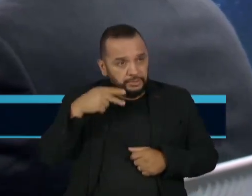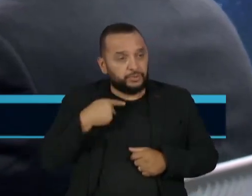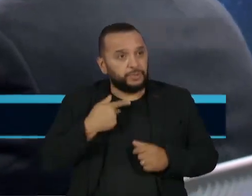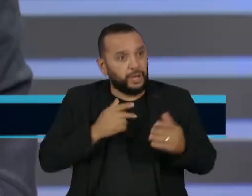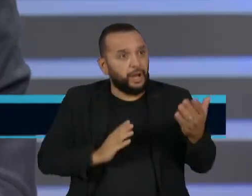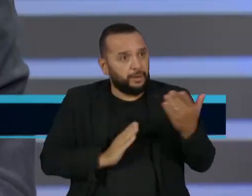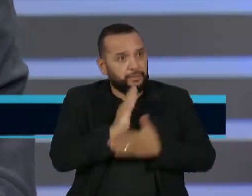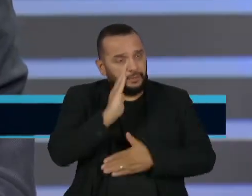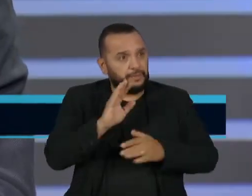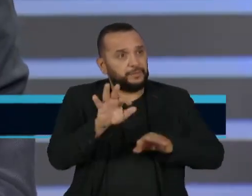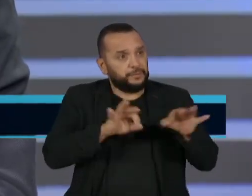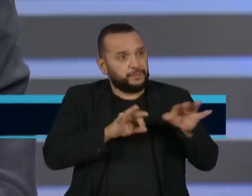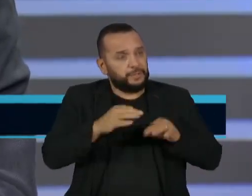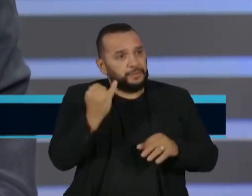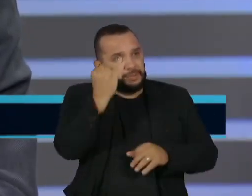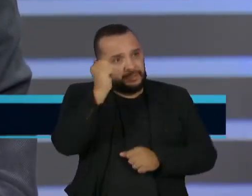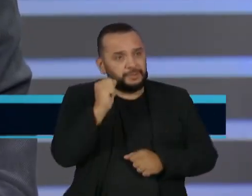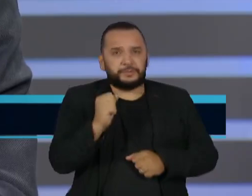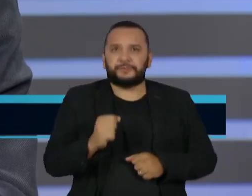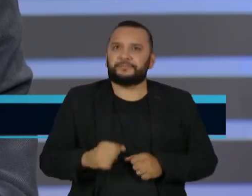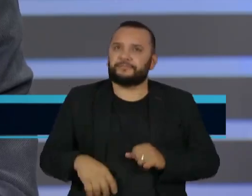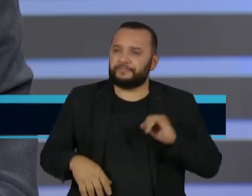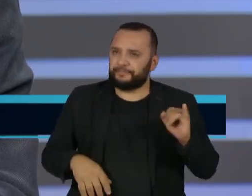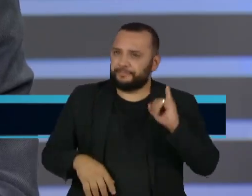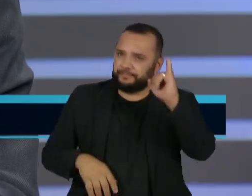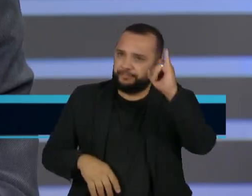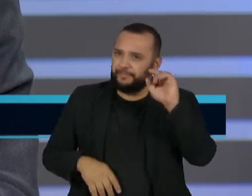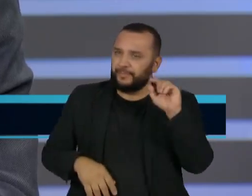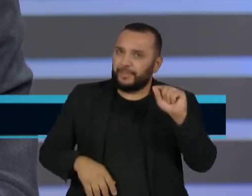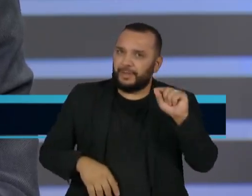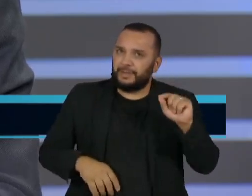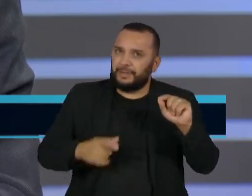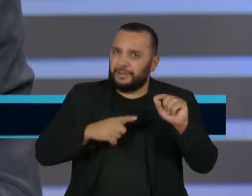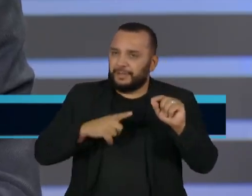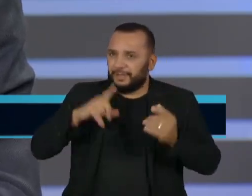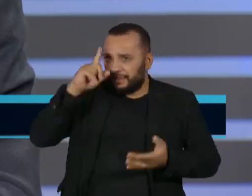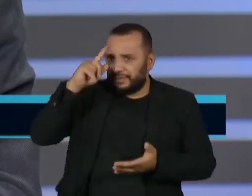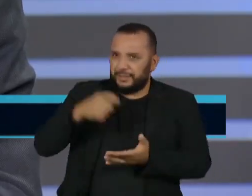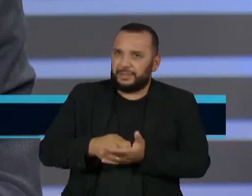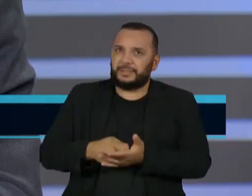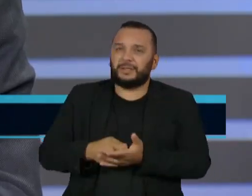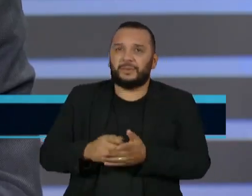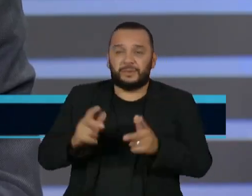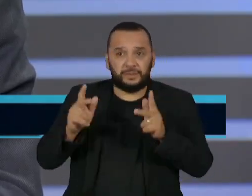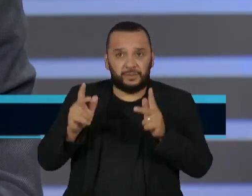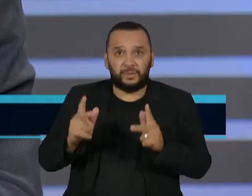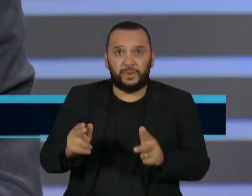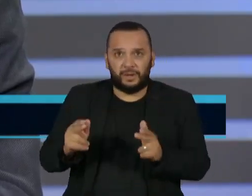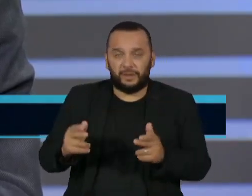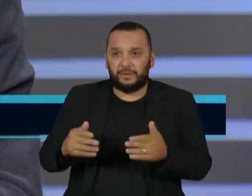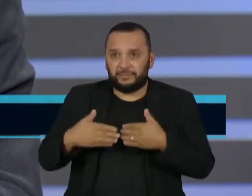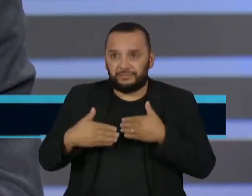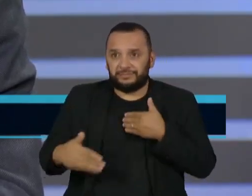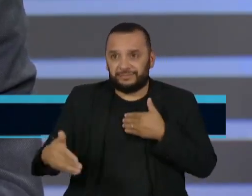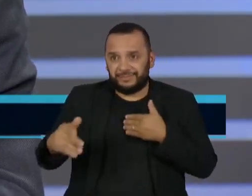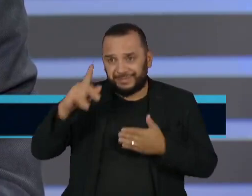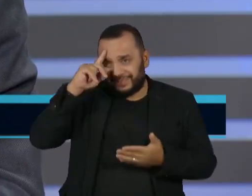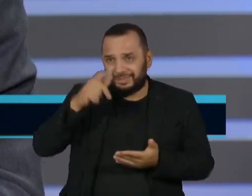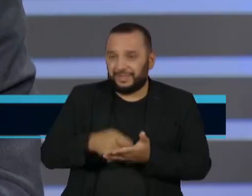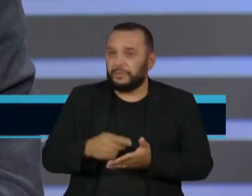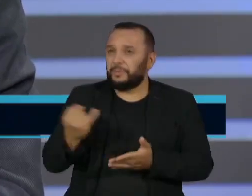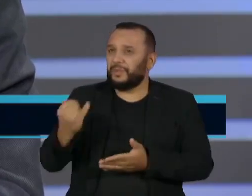aprovadas? Não, era muito importante que, se você tivesse decisões como as que estão por serem tomadas no Congresso, que eles